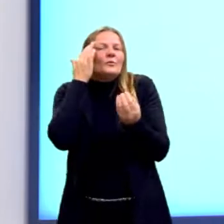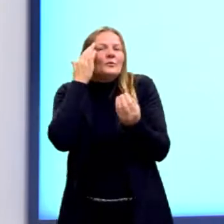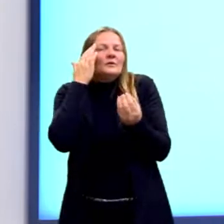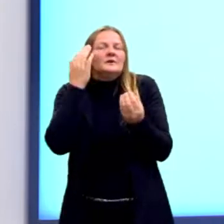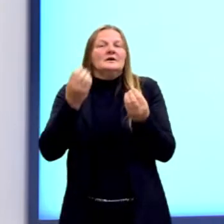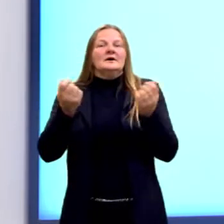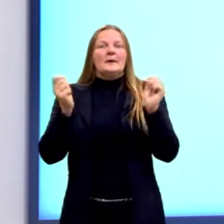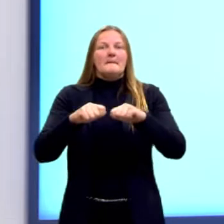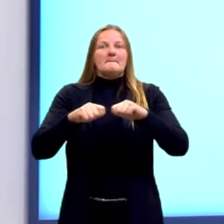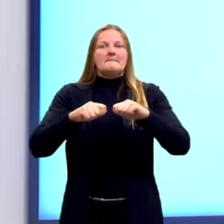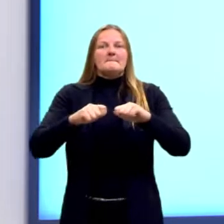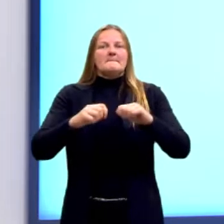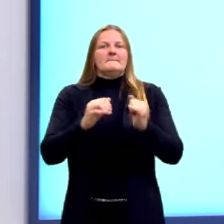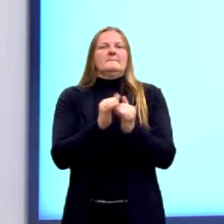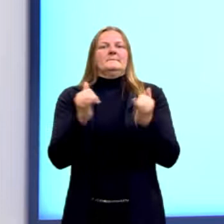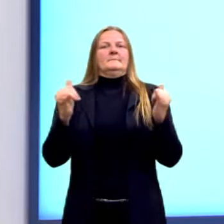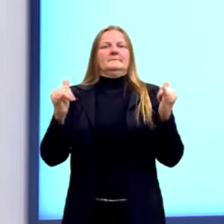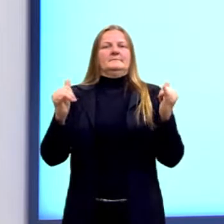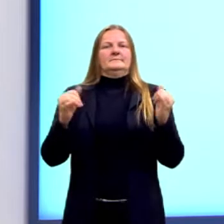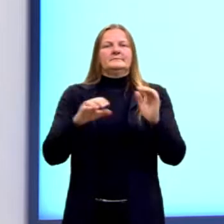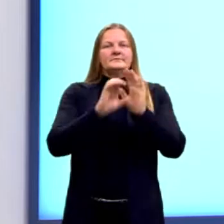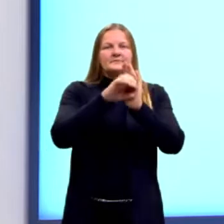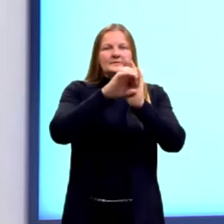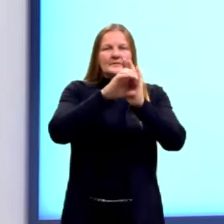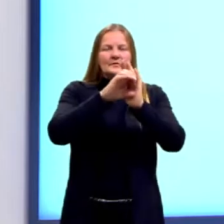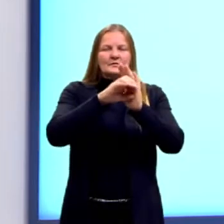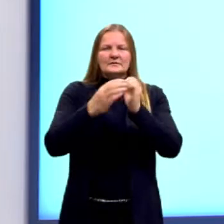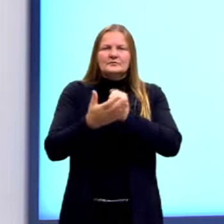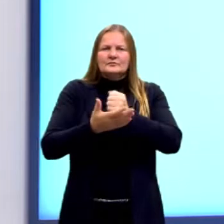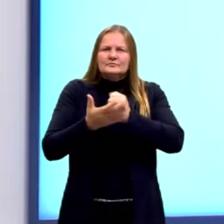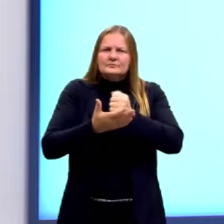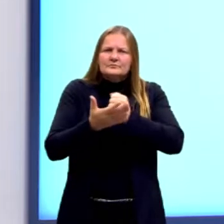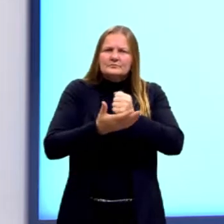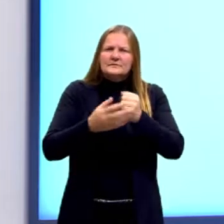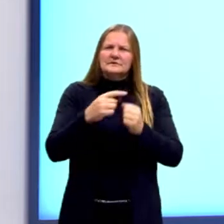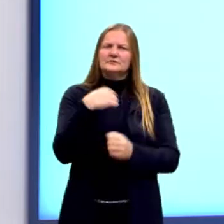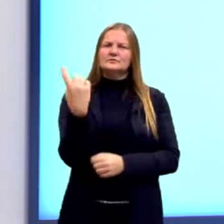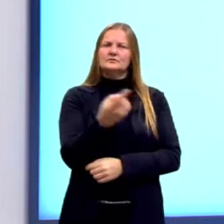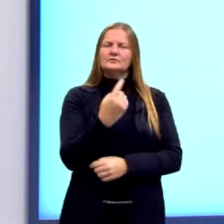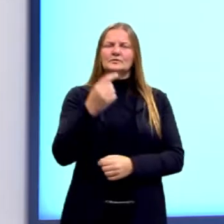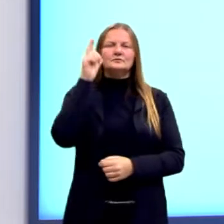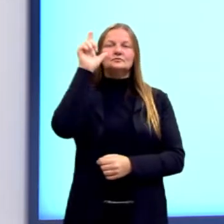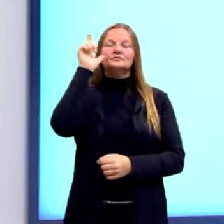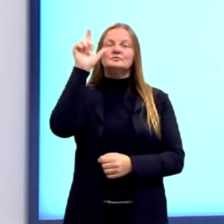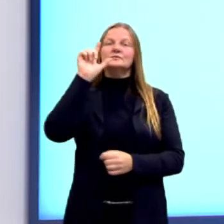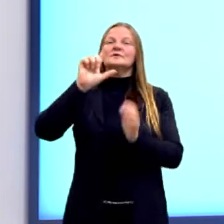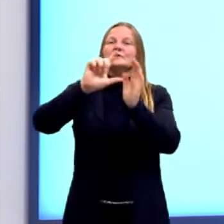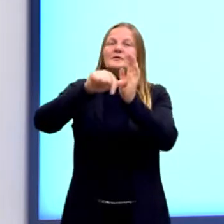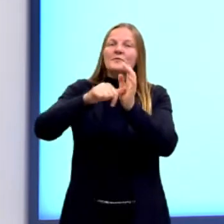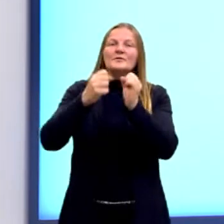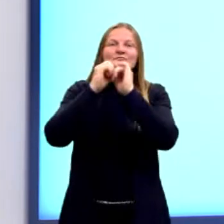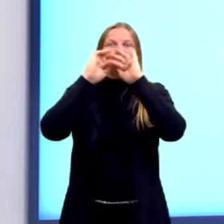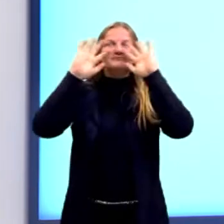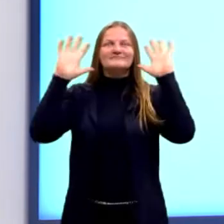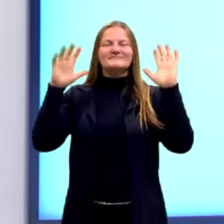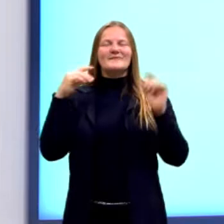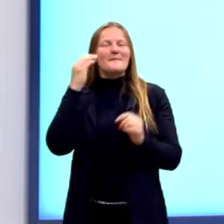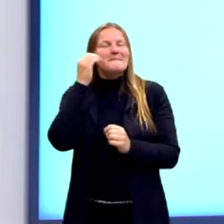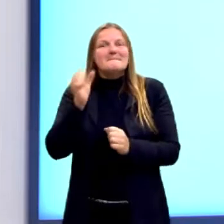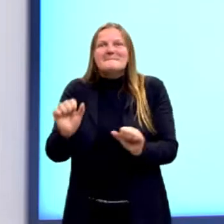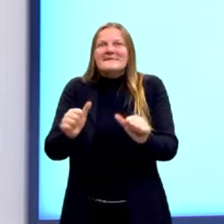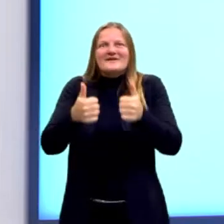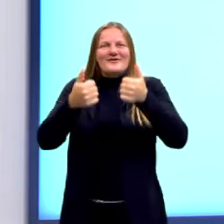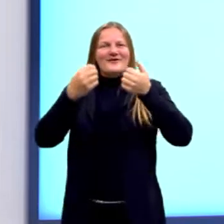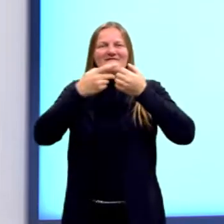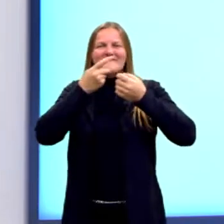esse potencial elétrico né o conceito básico dele para que a gente consiga depois entender melhor do que a gente tá